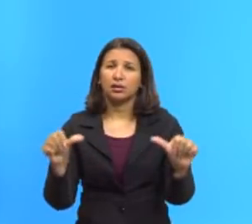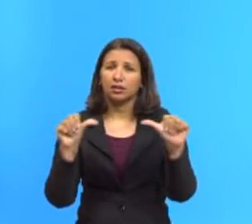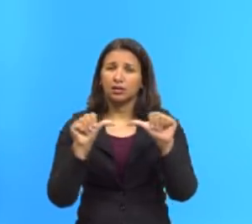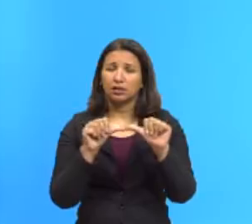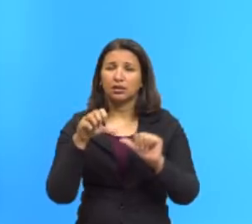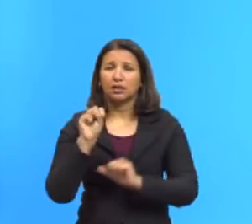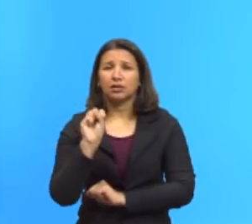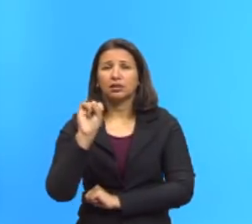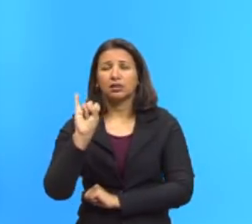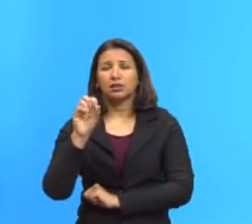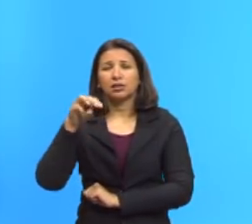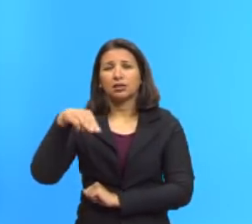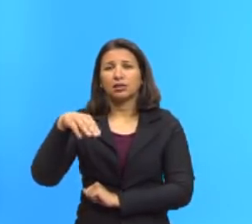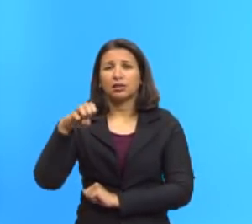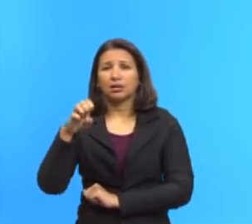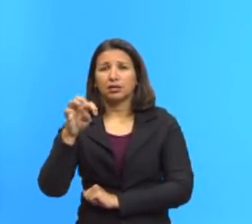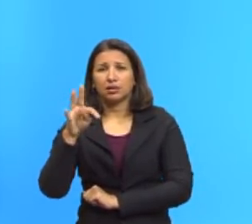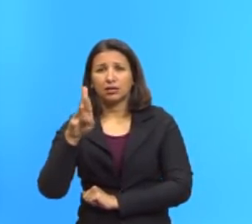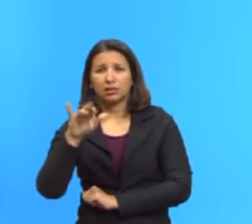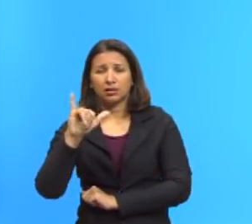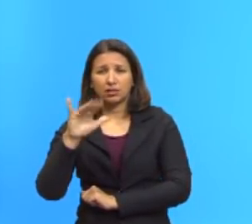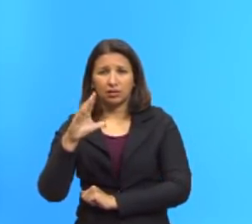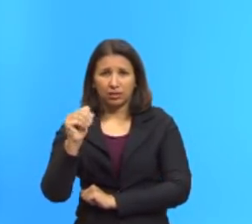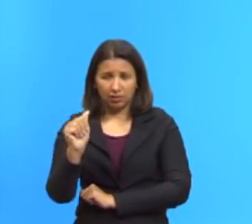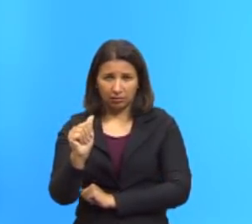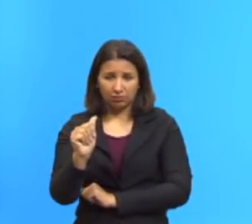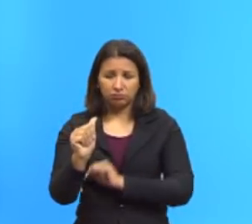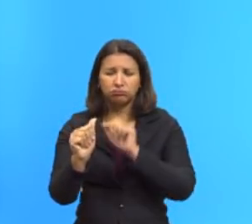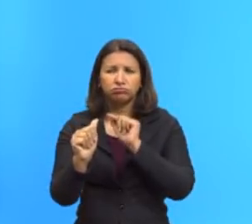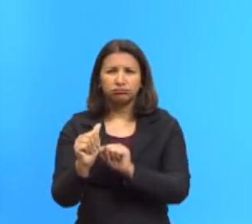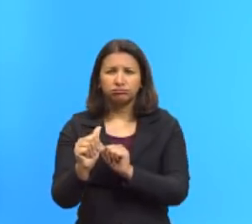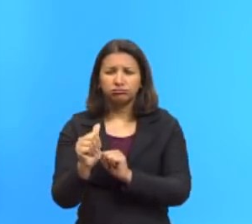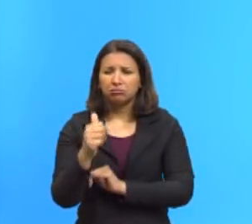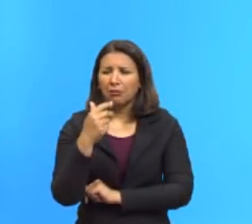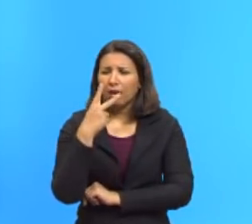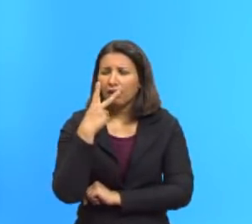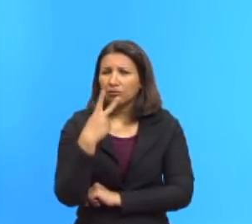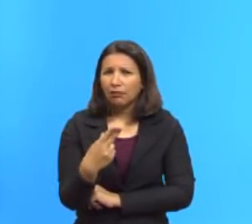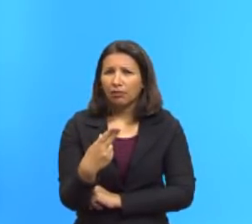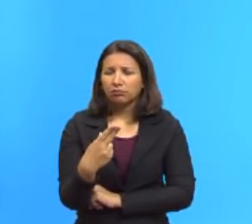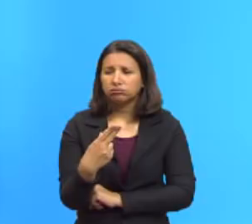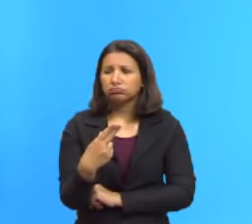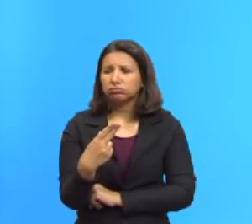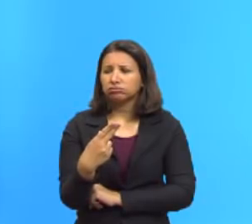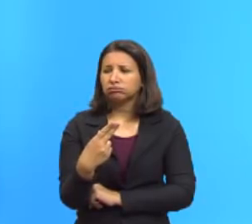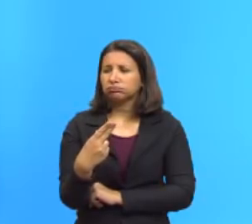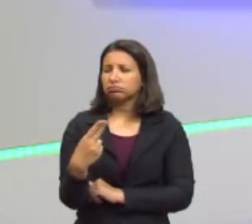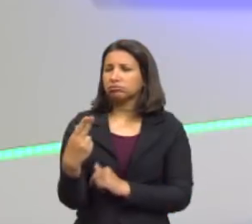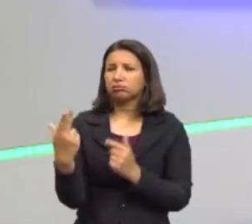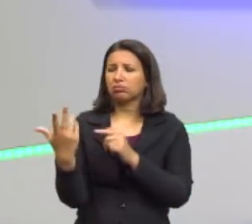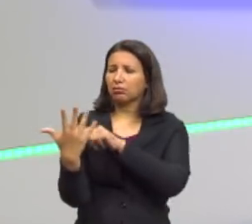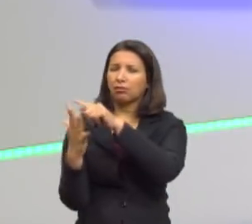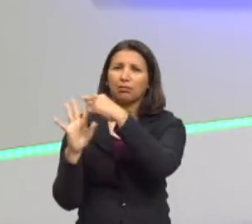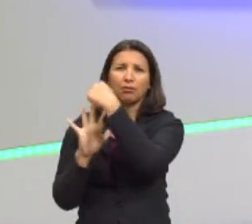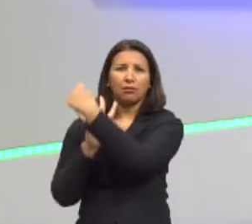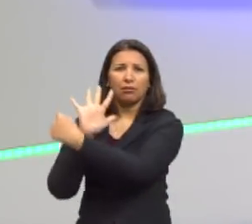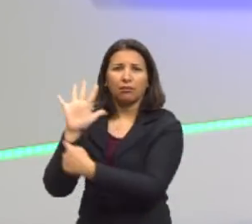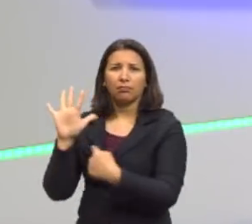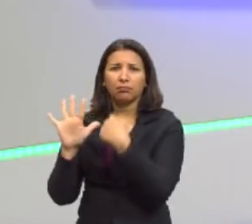enantiomorfismo. Uma imagem simétrica é como se suas mãos fossem idênticas. Então, você não